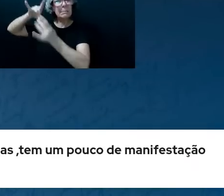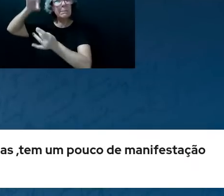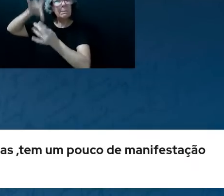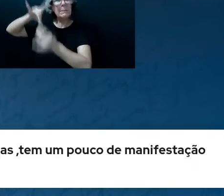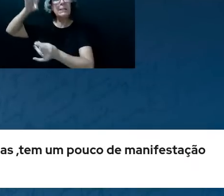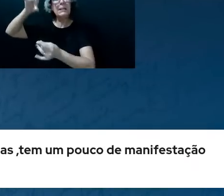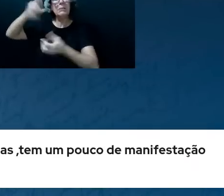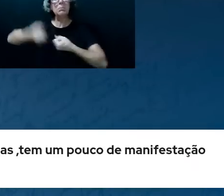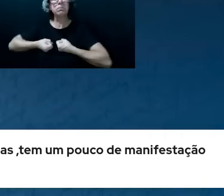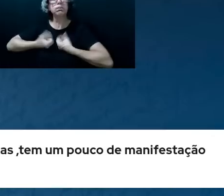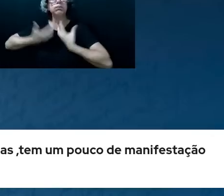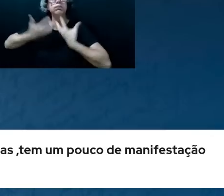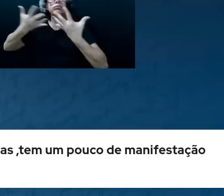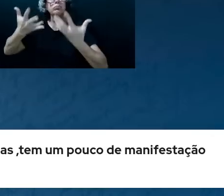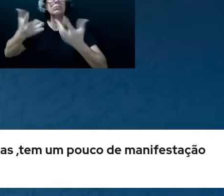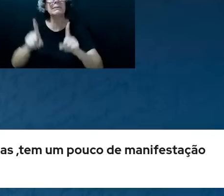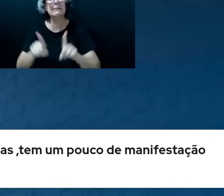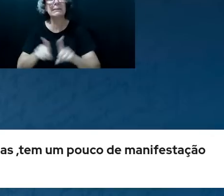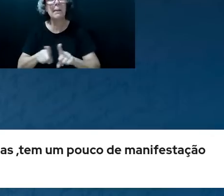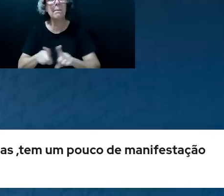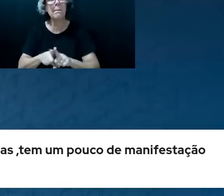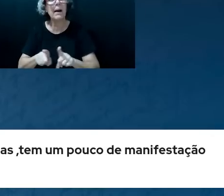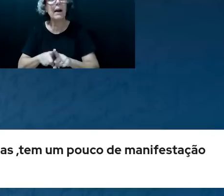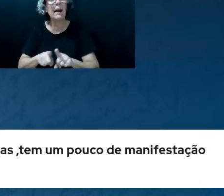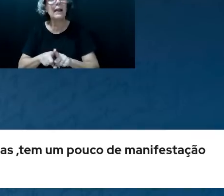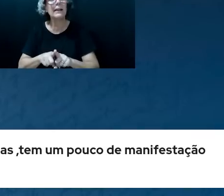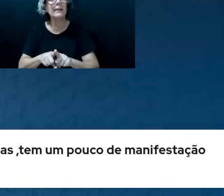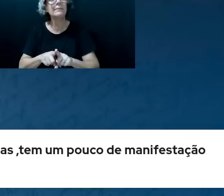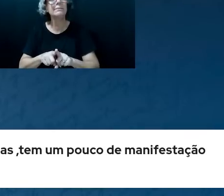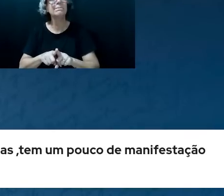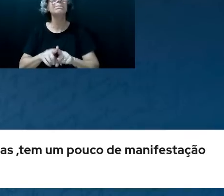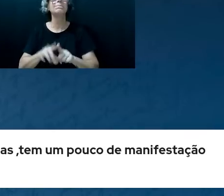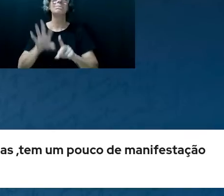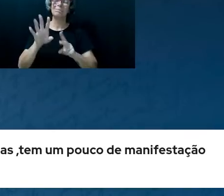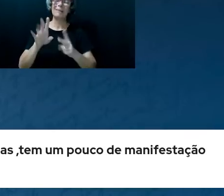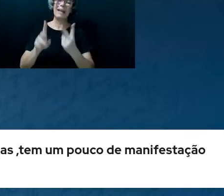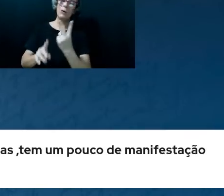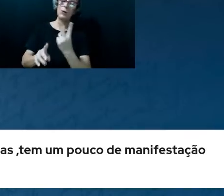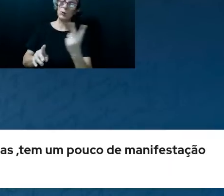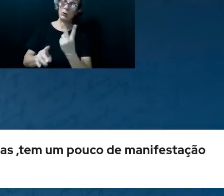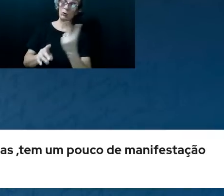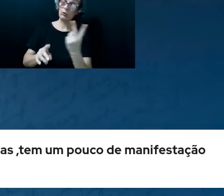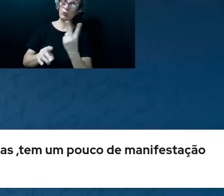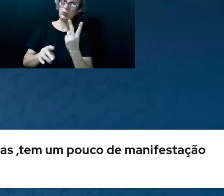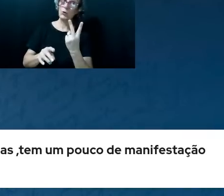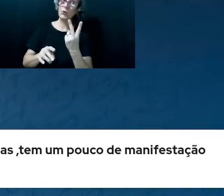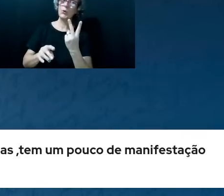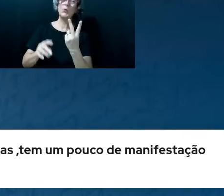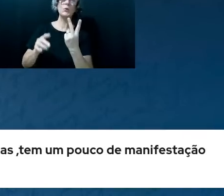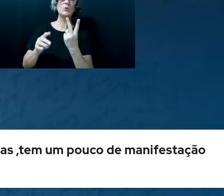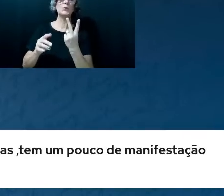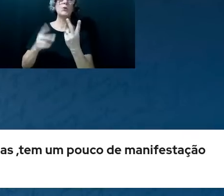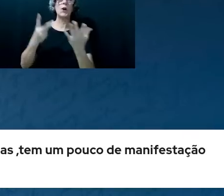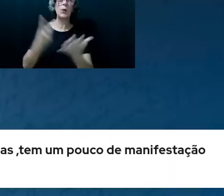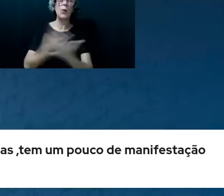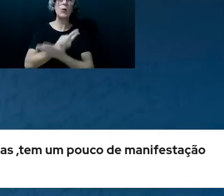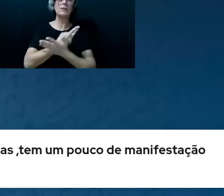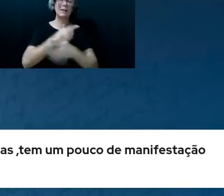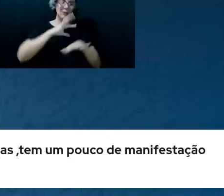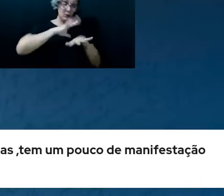A gente pode dizer assim, né, que esses dois estágios eles se confundem, né? A patologia decorrente do